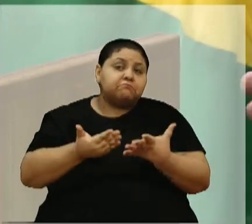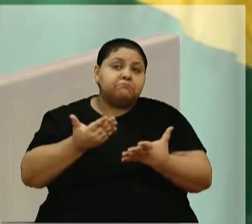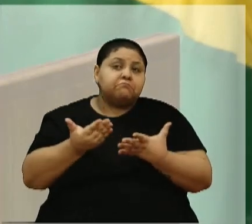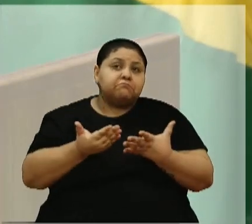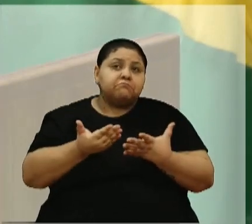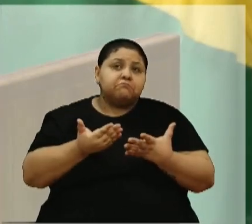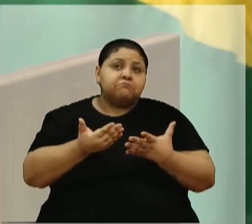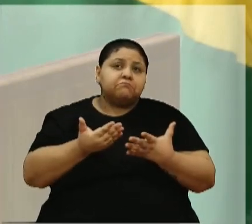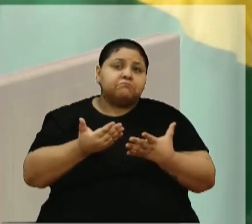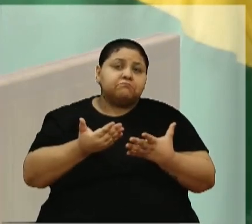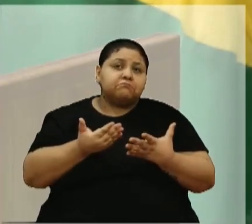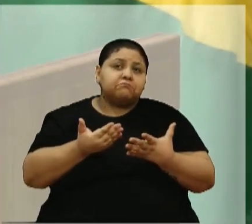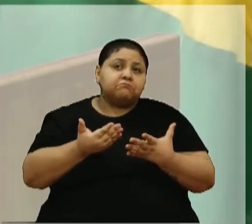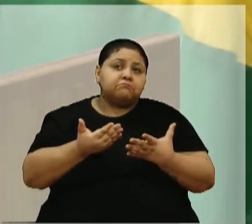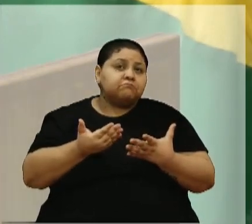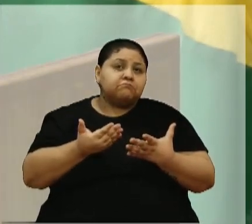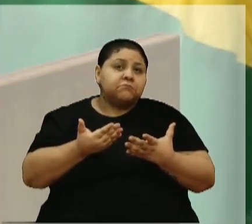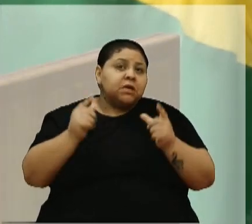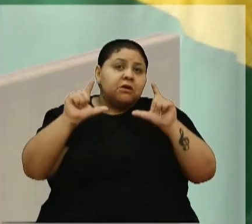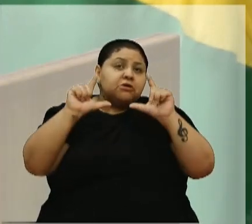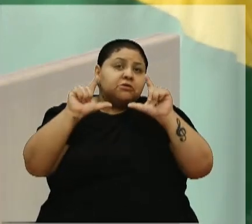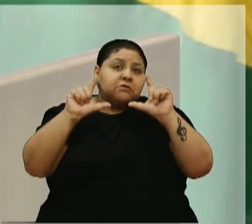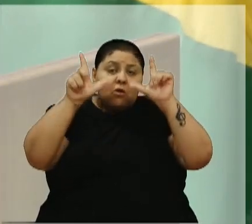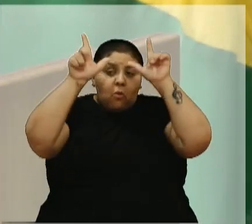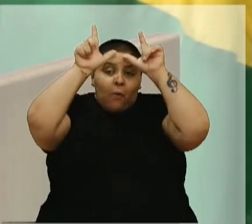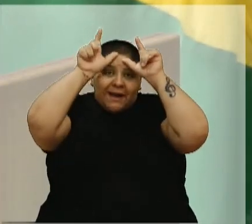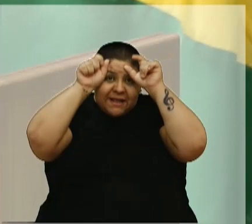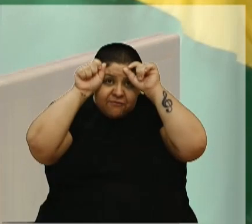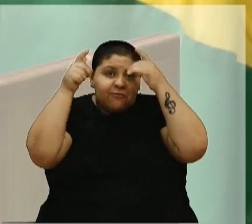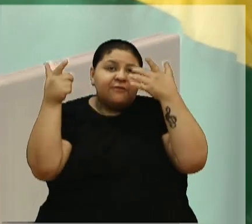muito menos do que aquilo que nós imaginávamos.